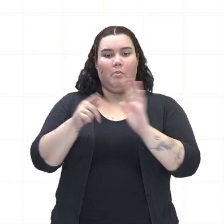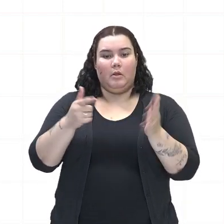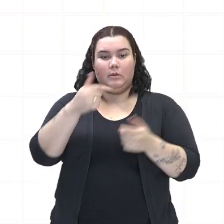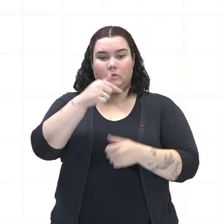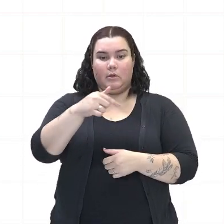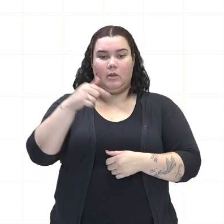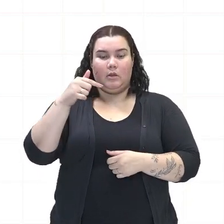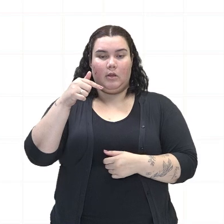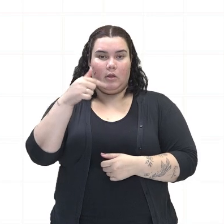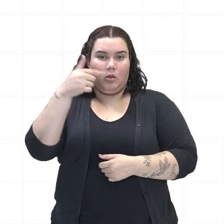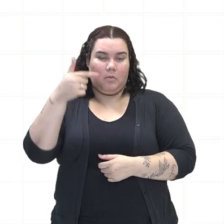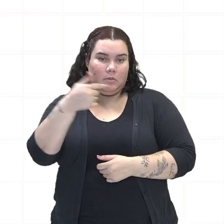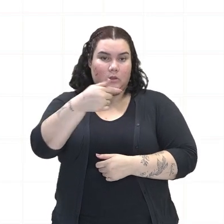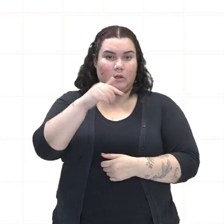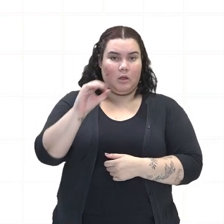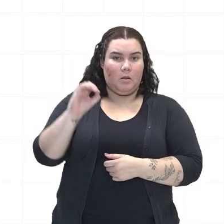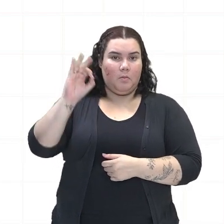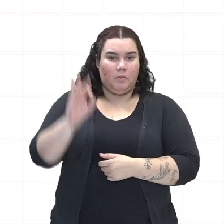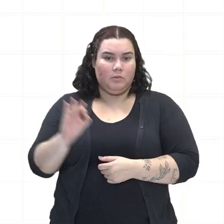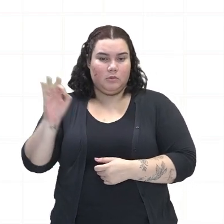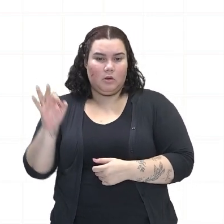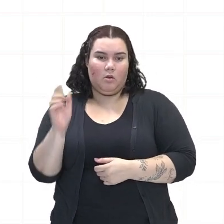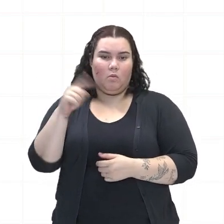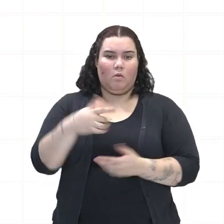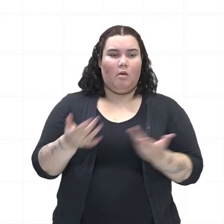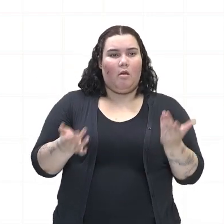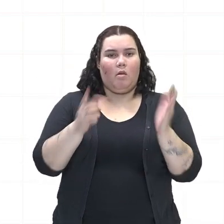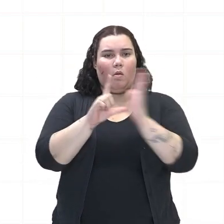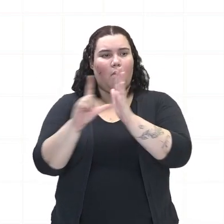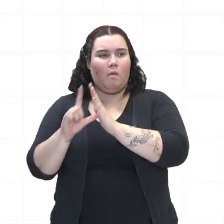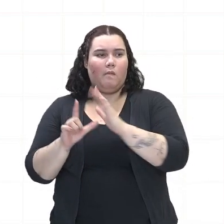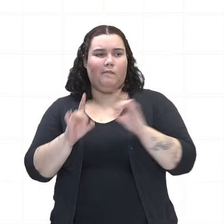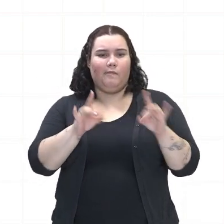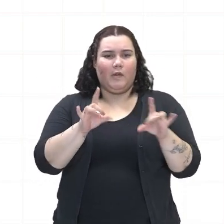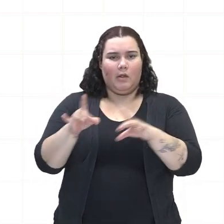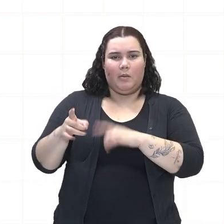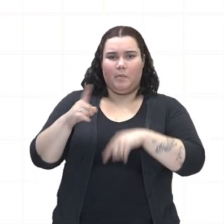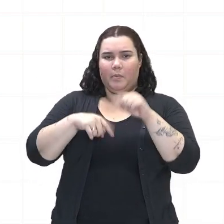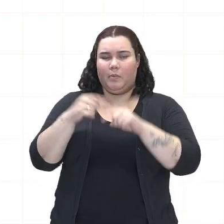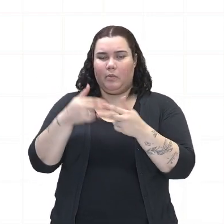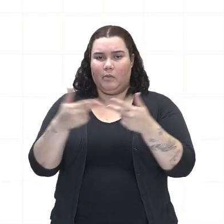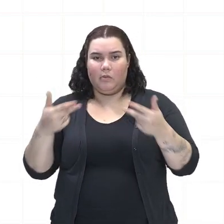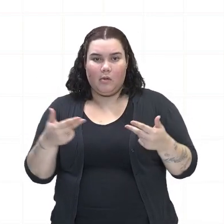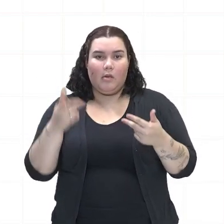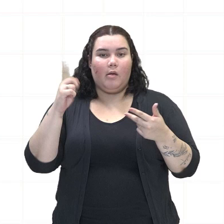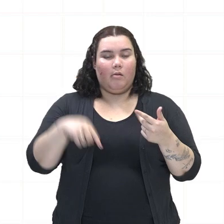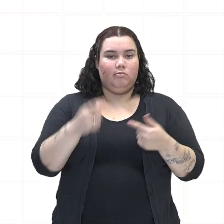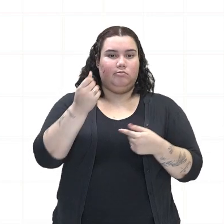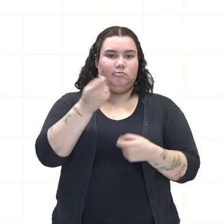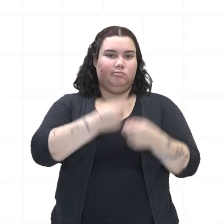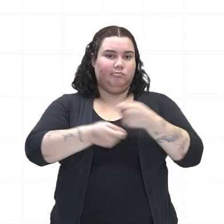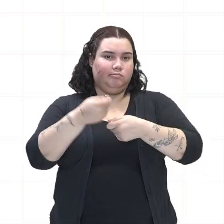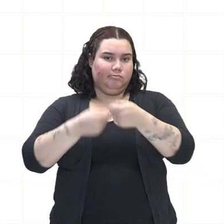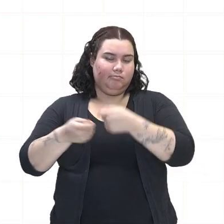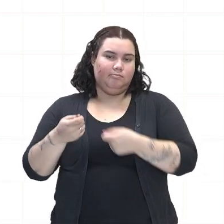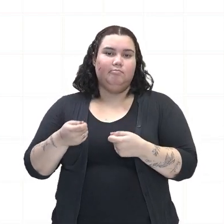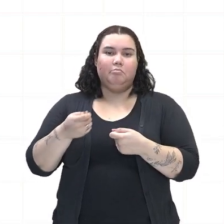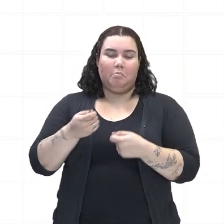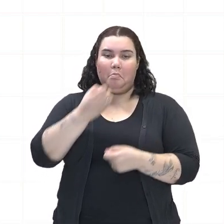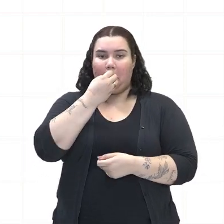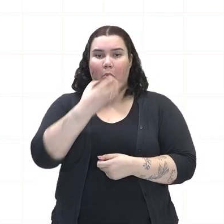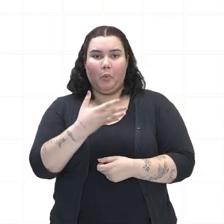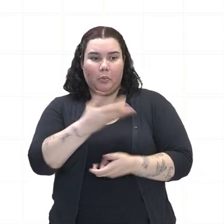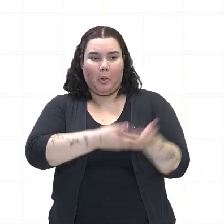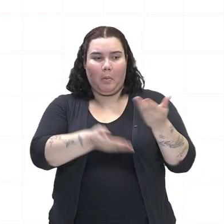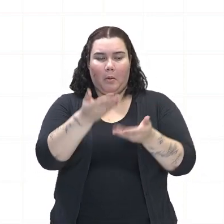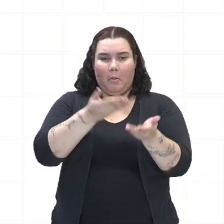dos serviços, né? Comércio, serviços em geral, né? Tudo isso acaba movimentando uma grana boa, né? E